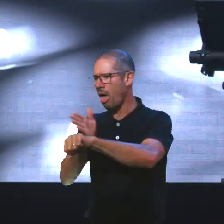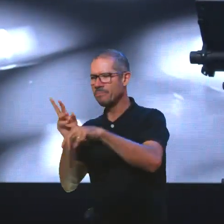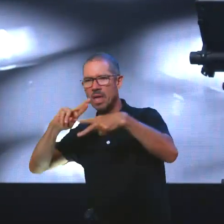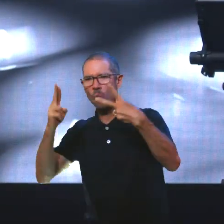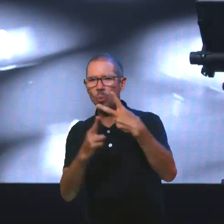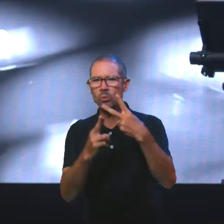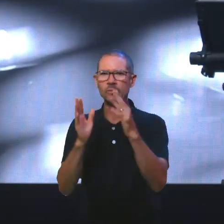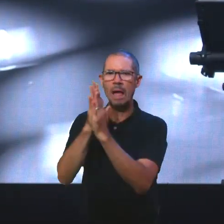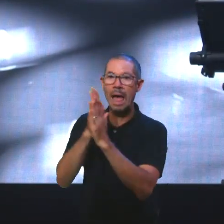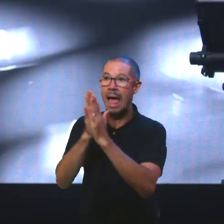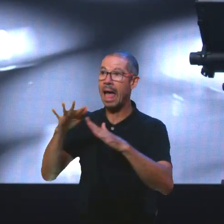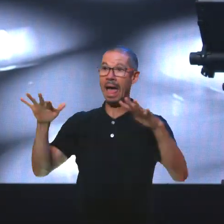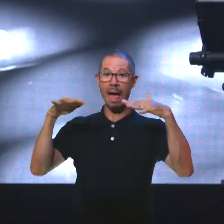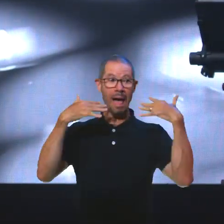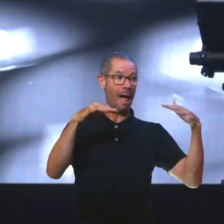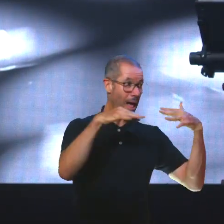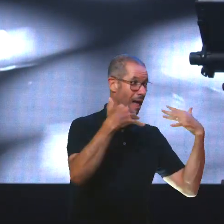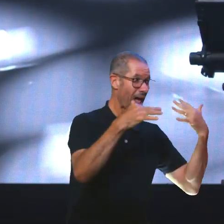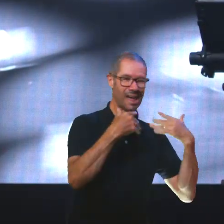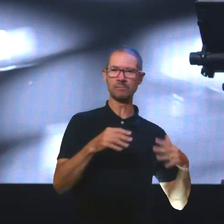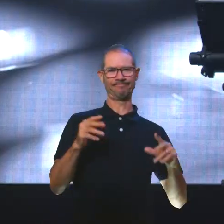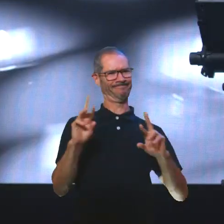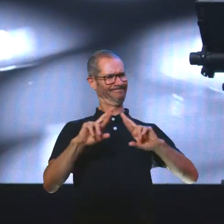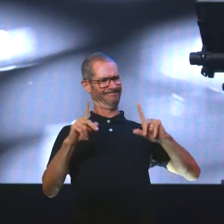chamar a atenção de quem não é o seu pai?